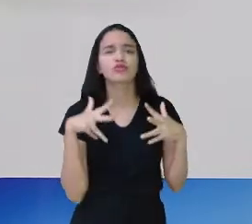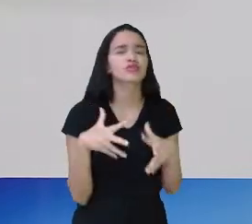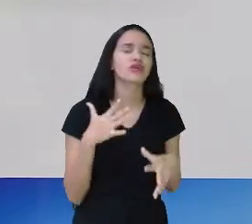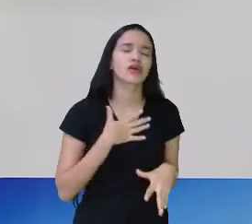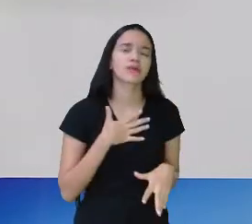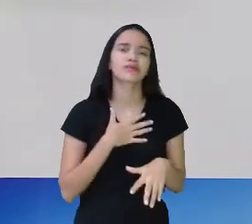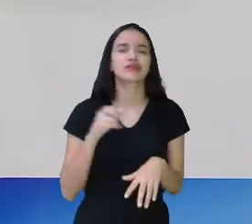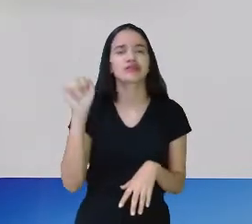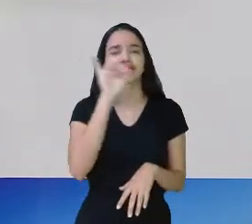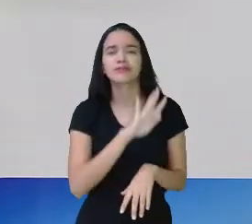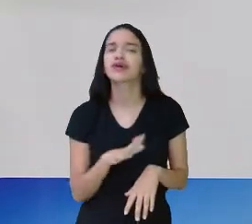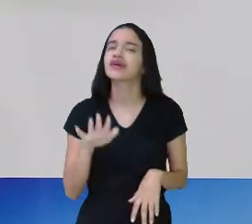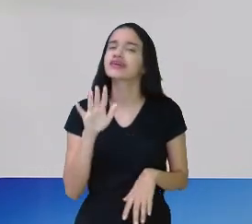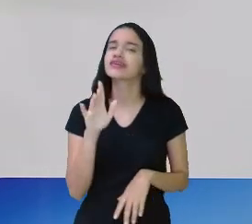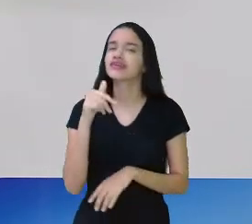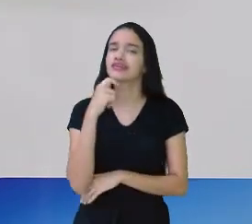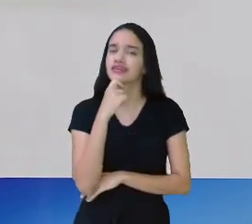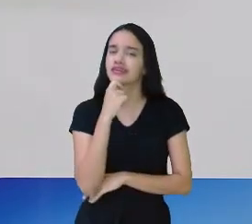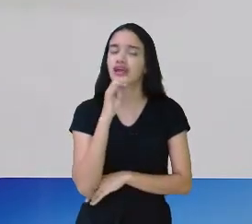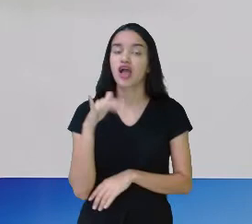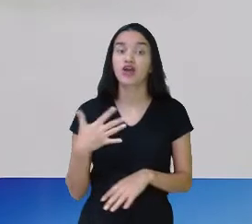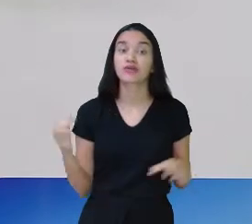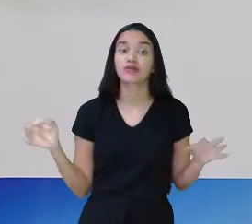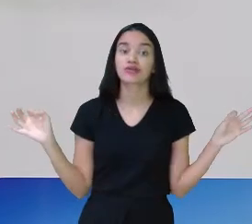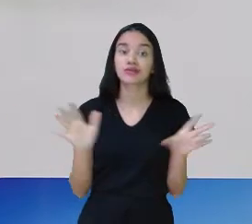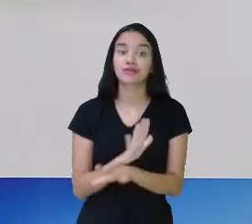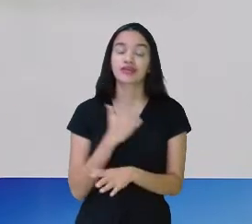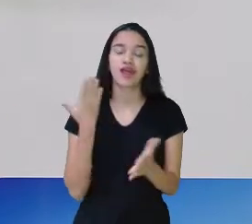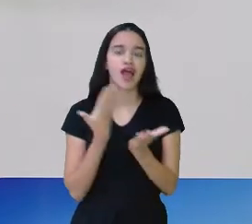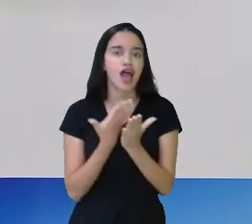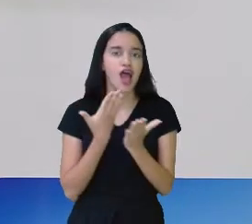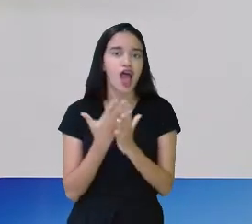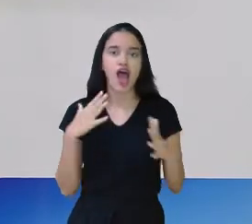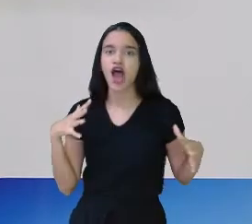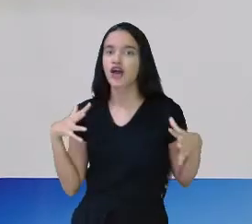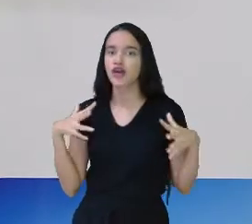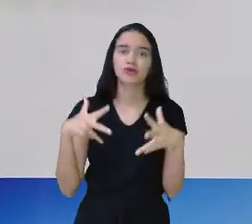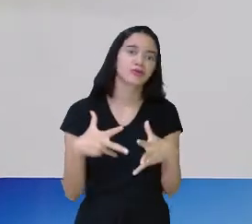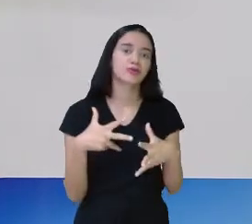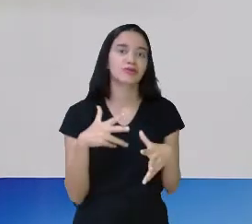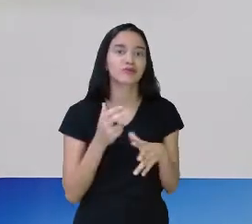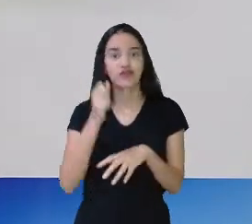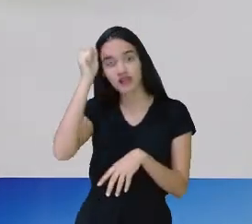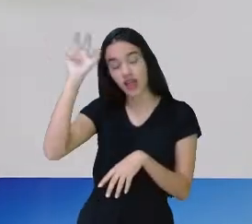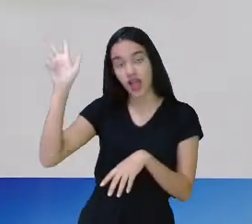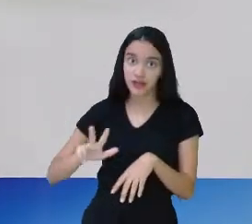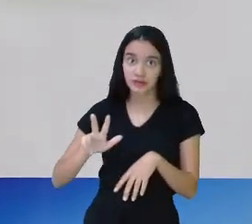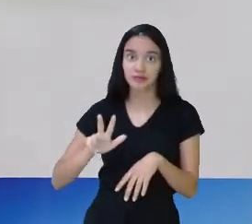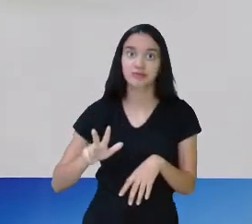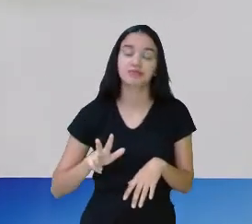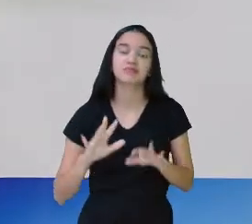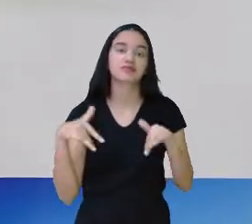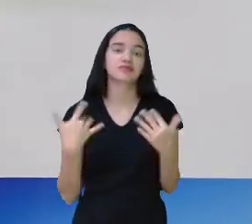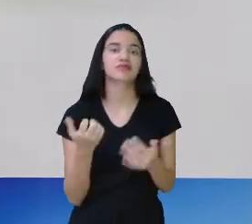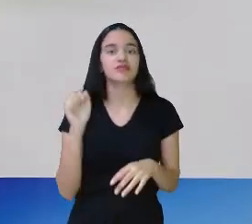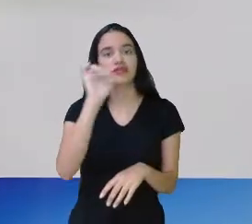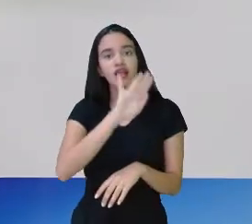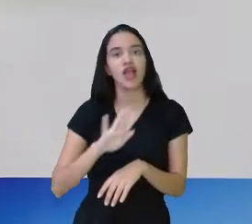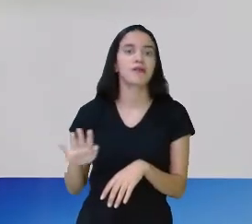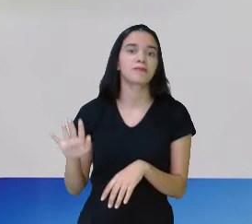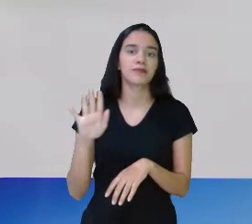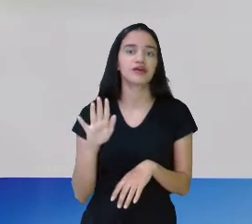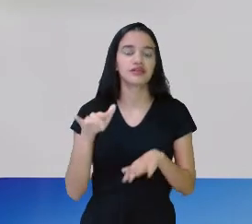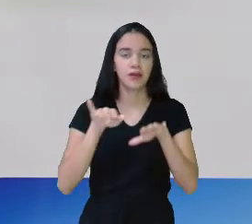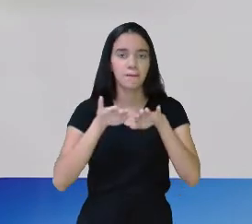minhas imagens? Será que quando eu terminar essa aula, todo mundo vai ficar esperto com relação às figuras